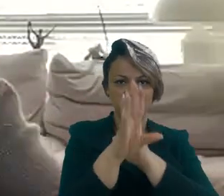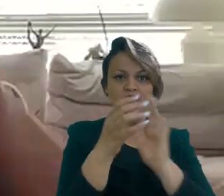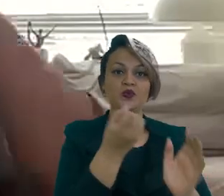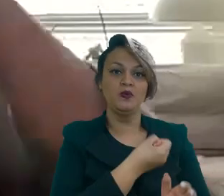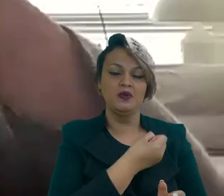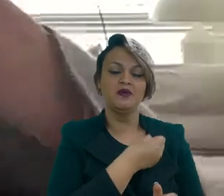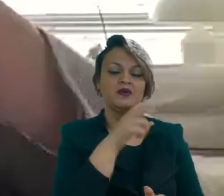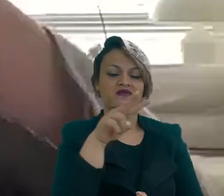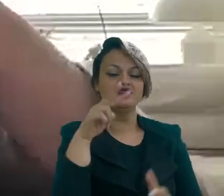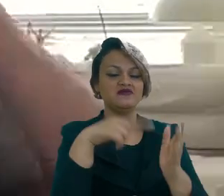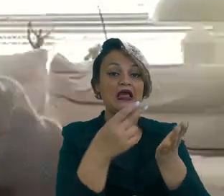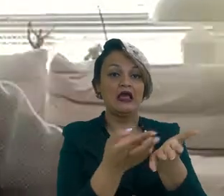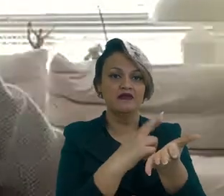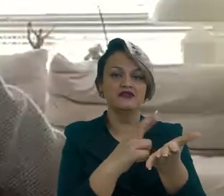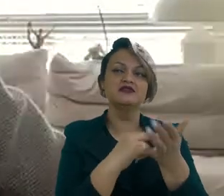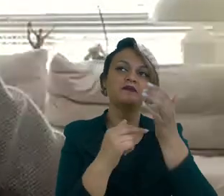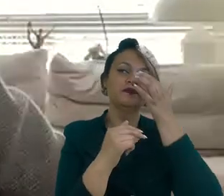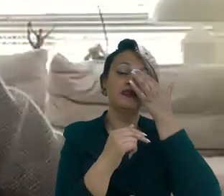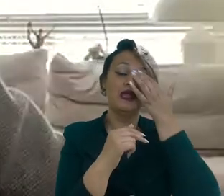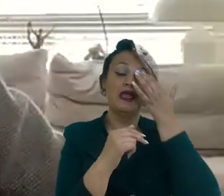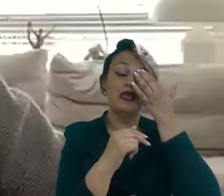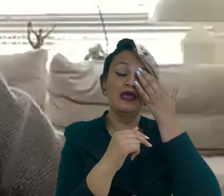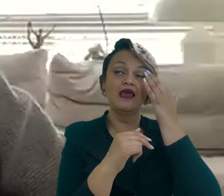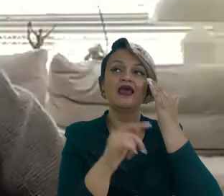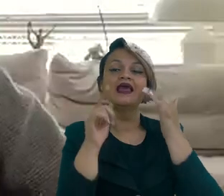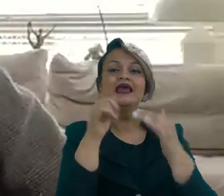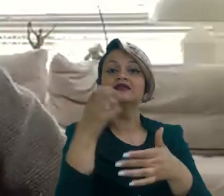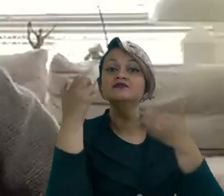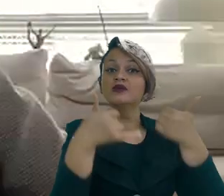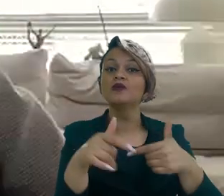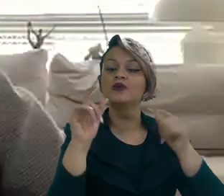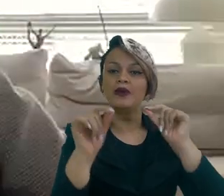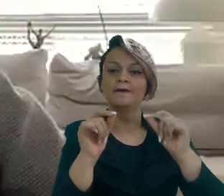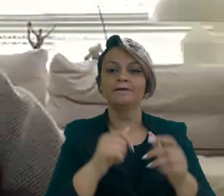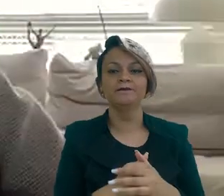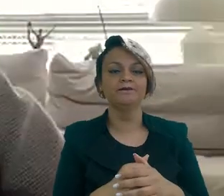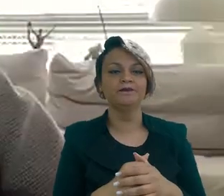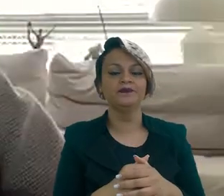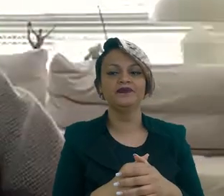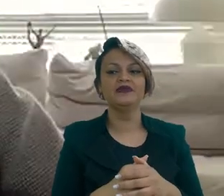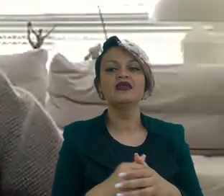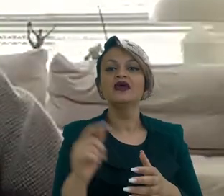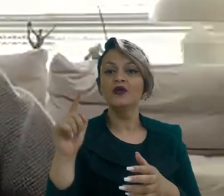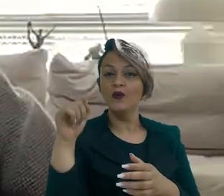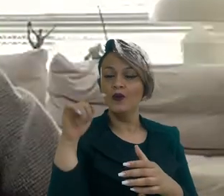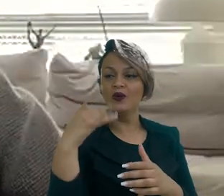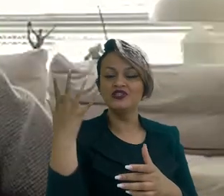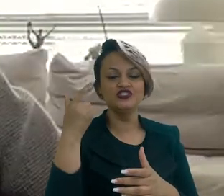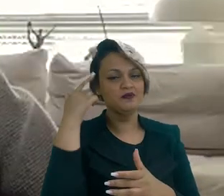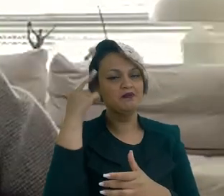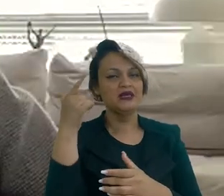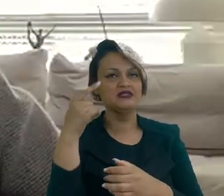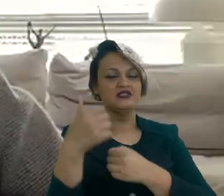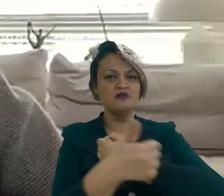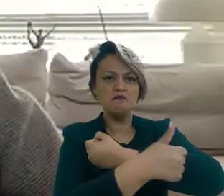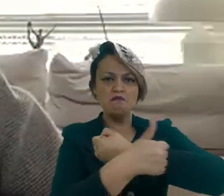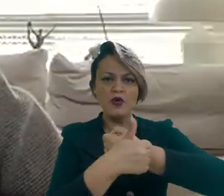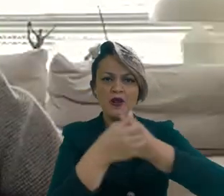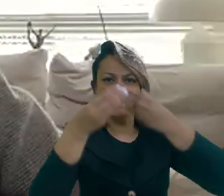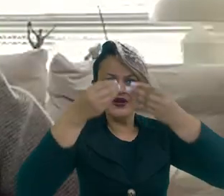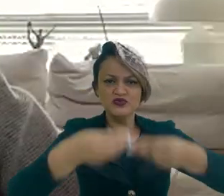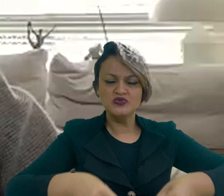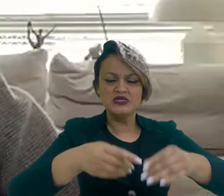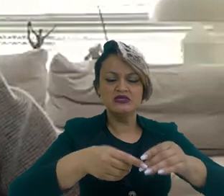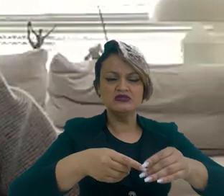depois a gente manda o número da revista ele disse o seguinte quando nós falamos de